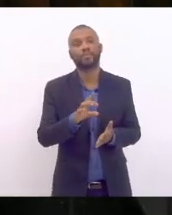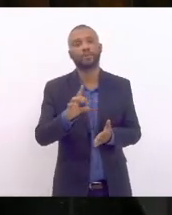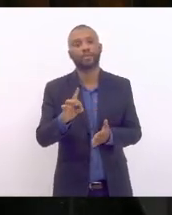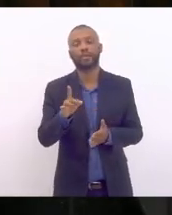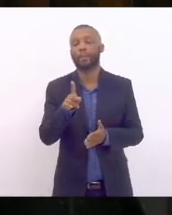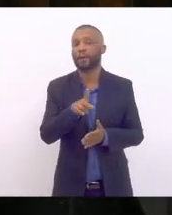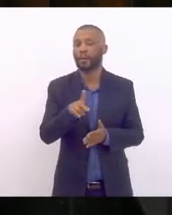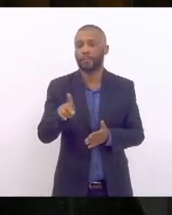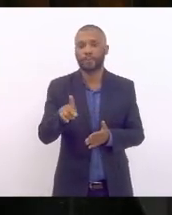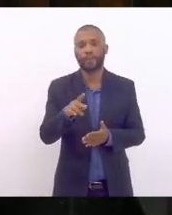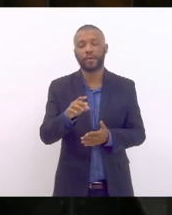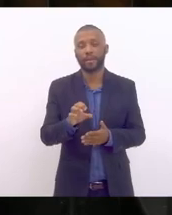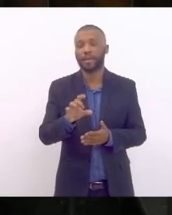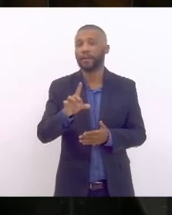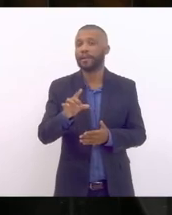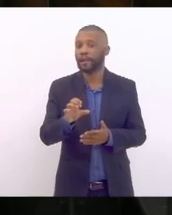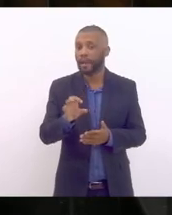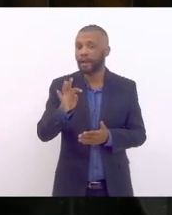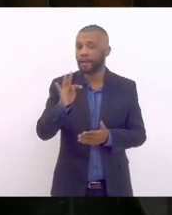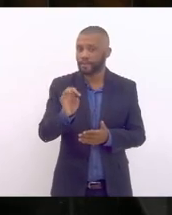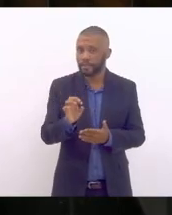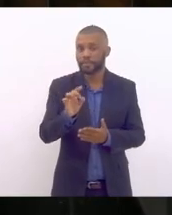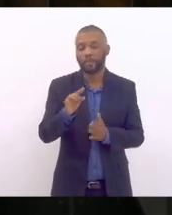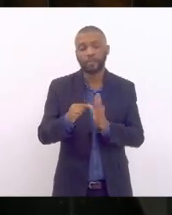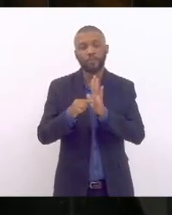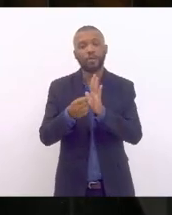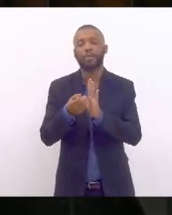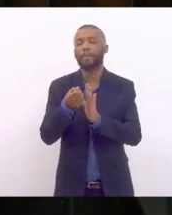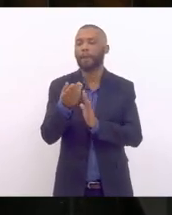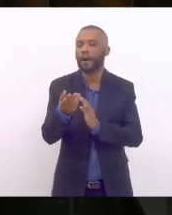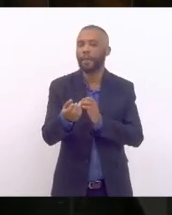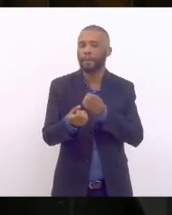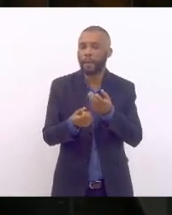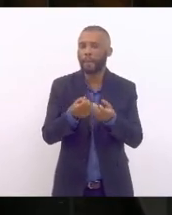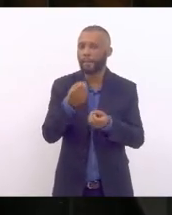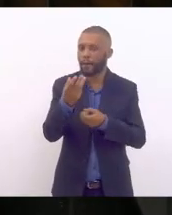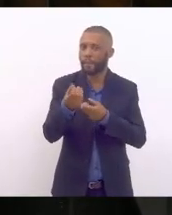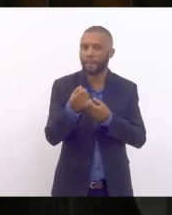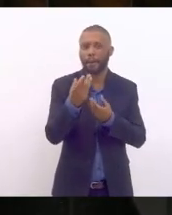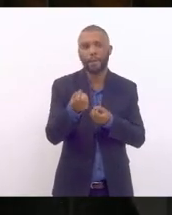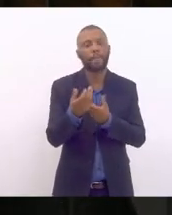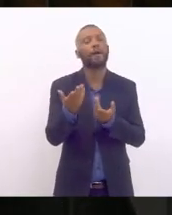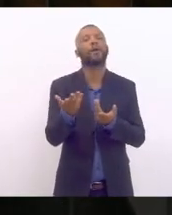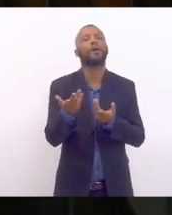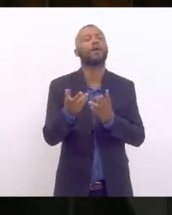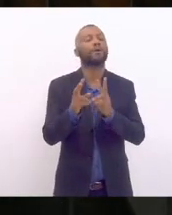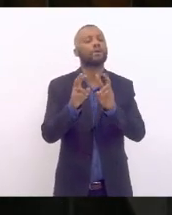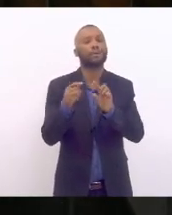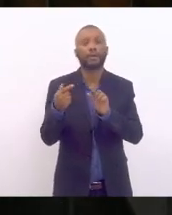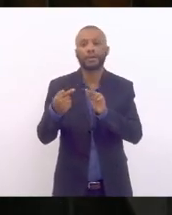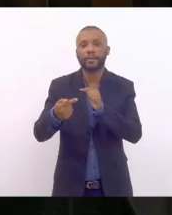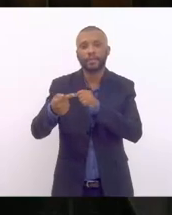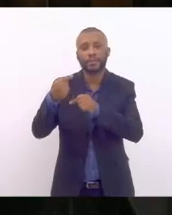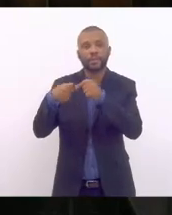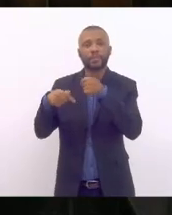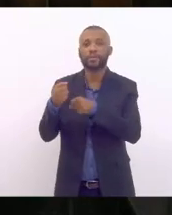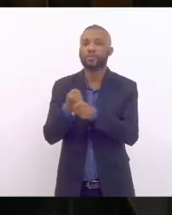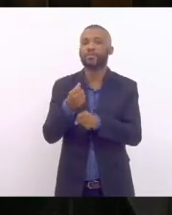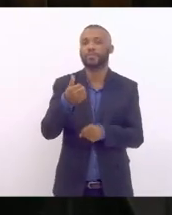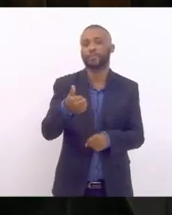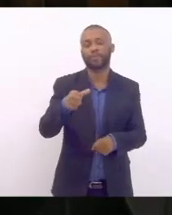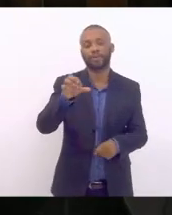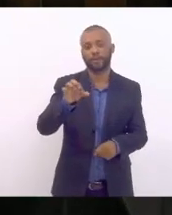pela professora Eliete trazendo relatos daquele se da geração 68